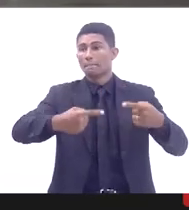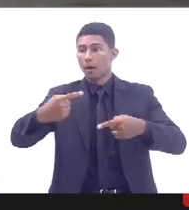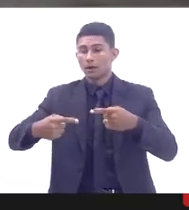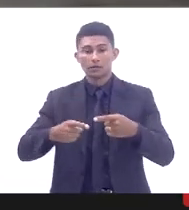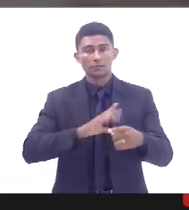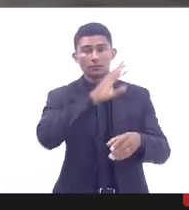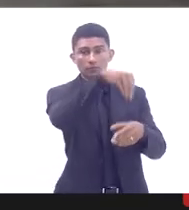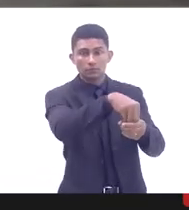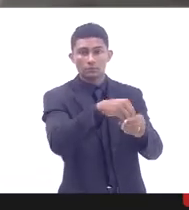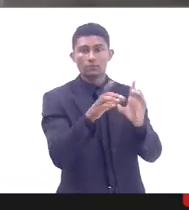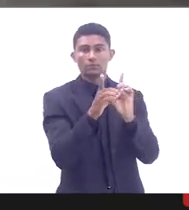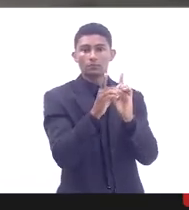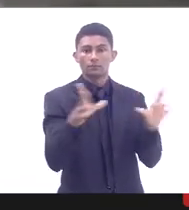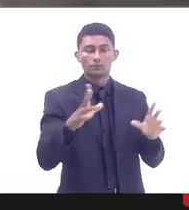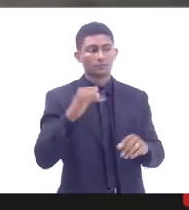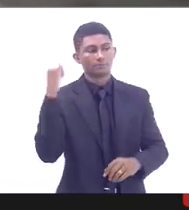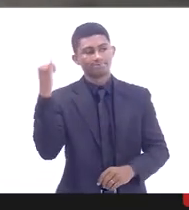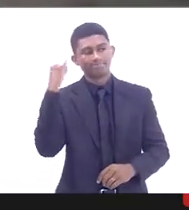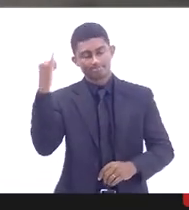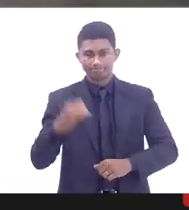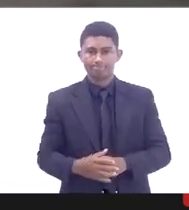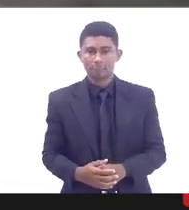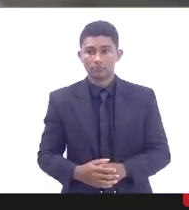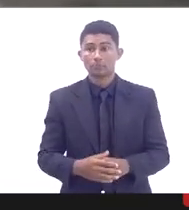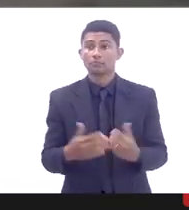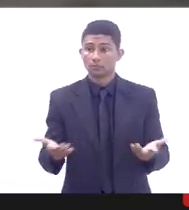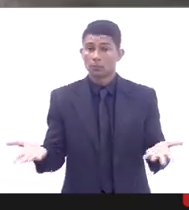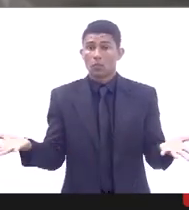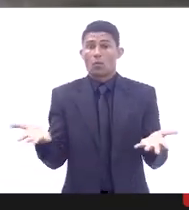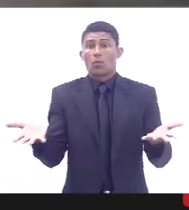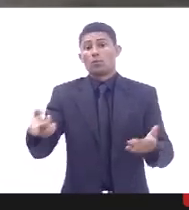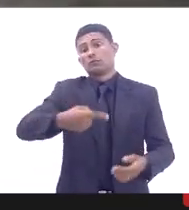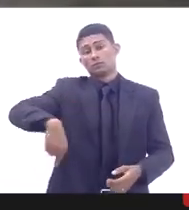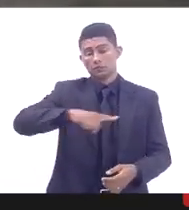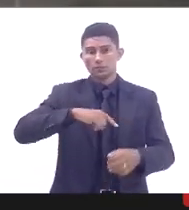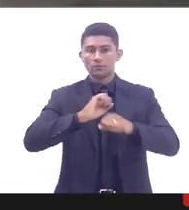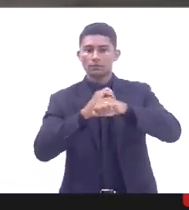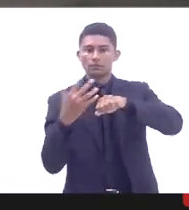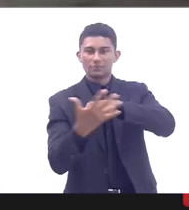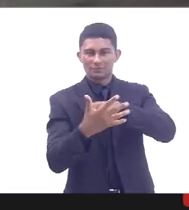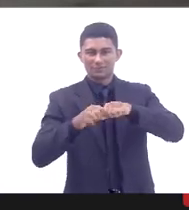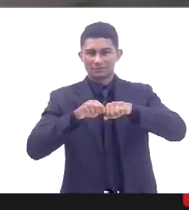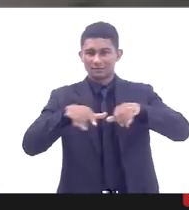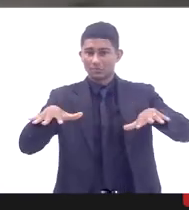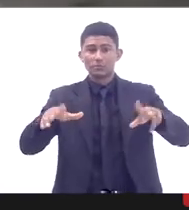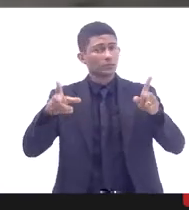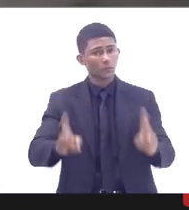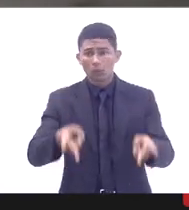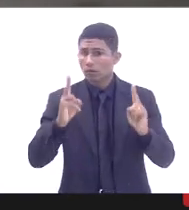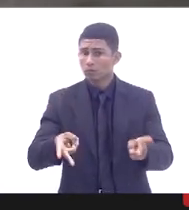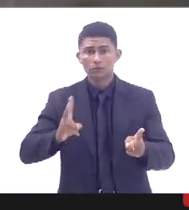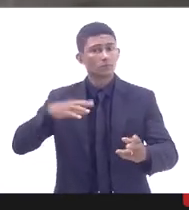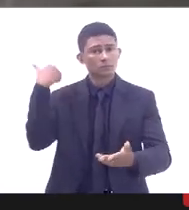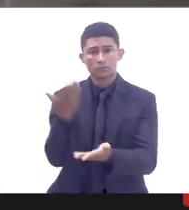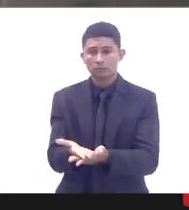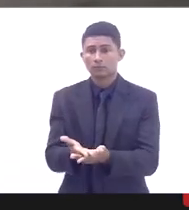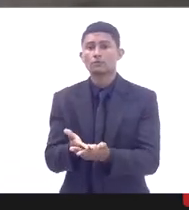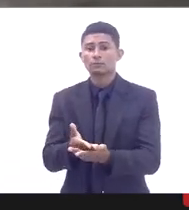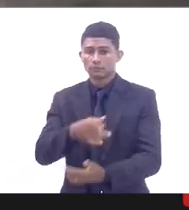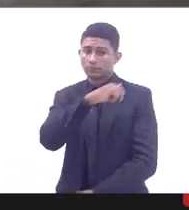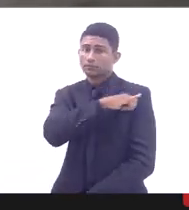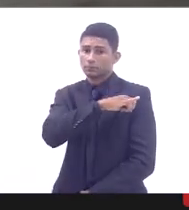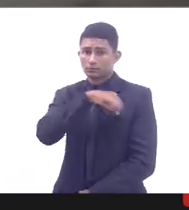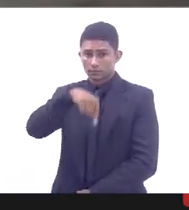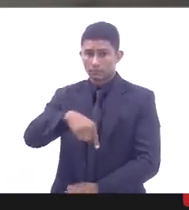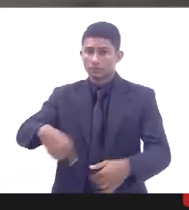Democracia interna dentro da Universidade a gente vive um momento de convite ainda no estado do Rio de Janeiro e na universidade